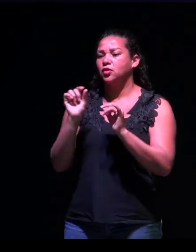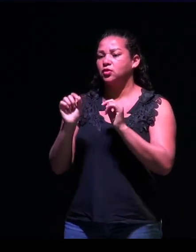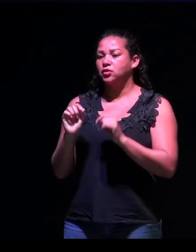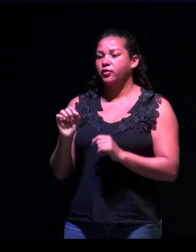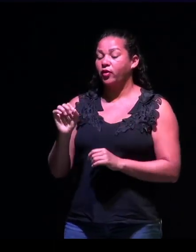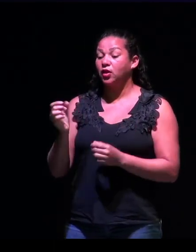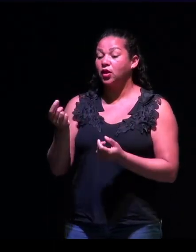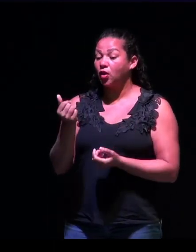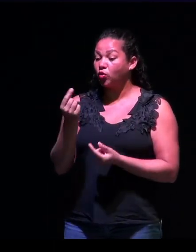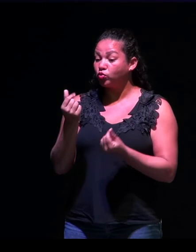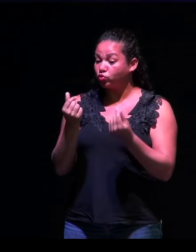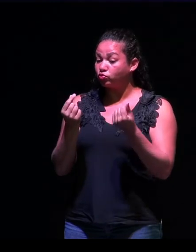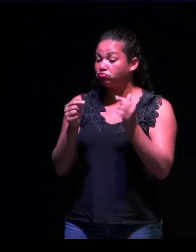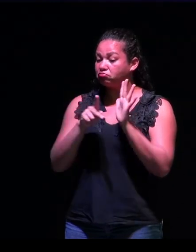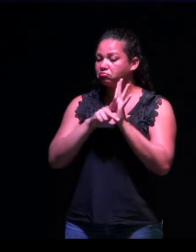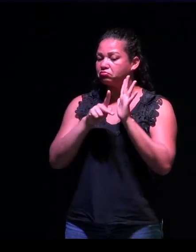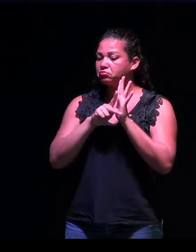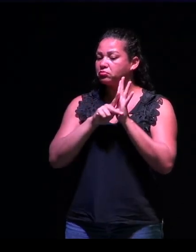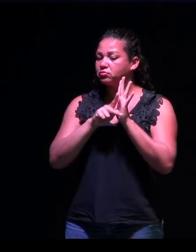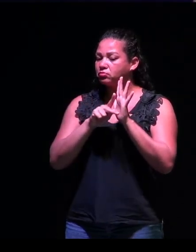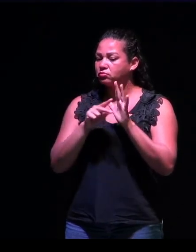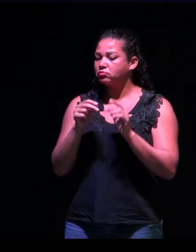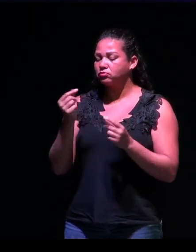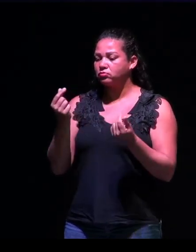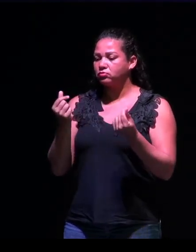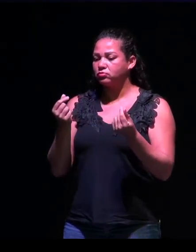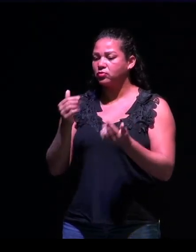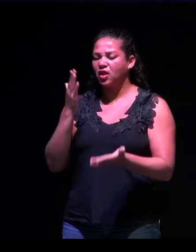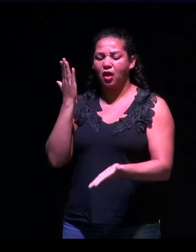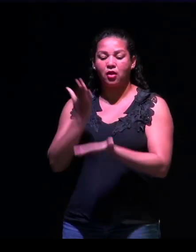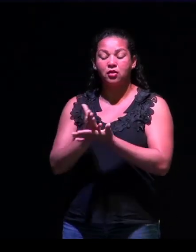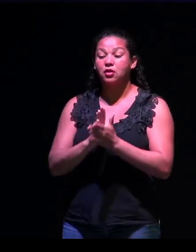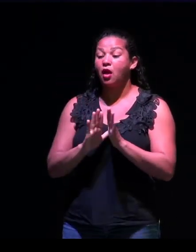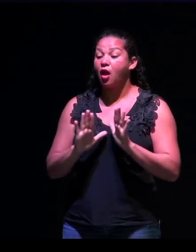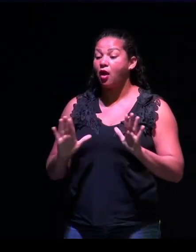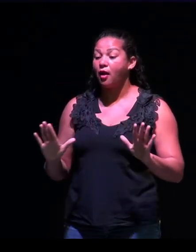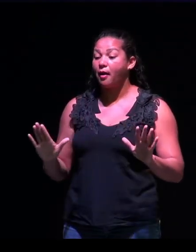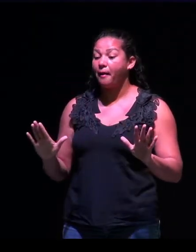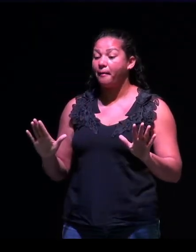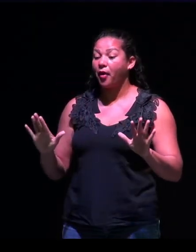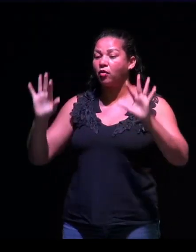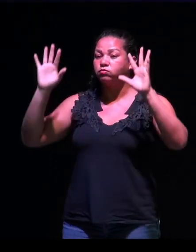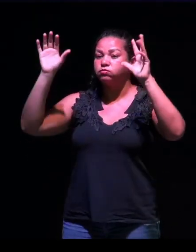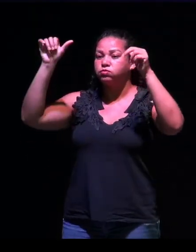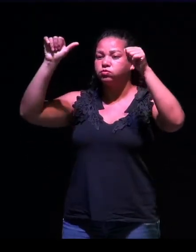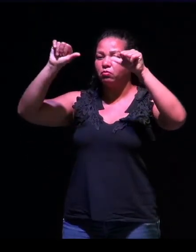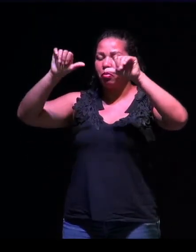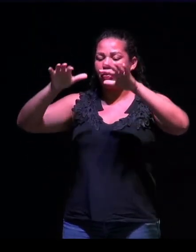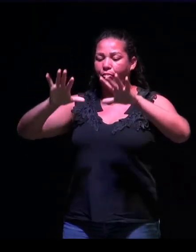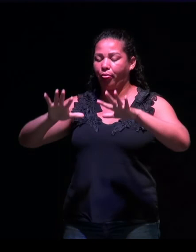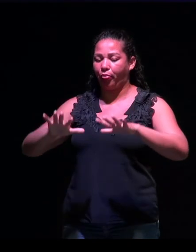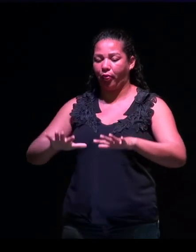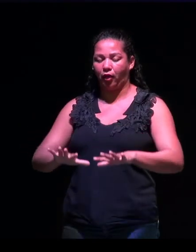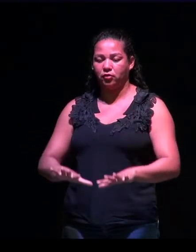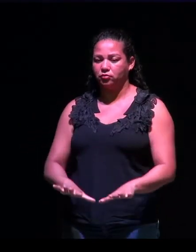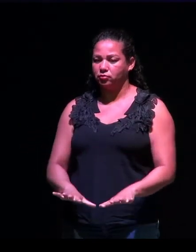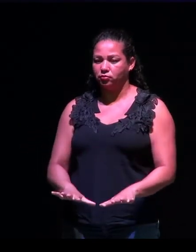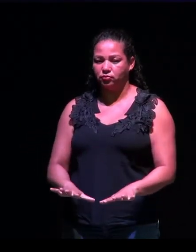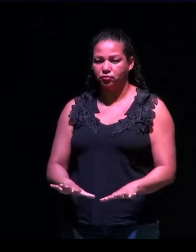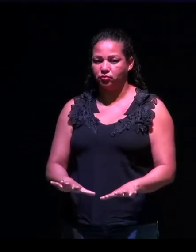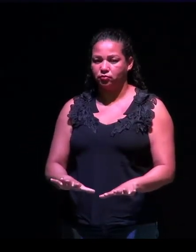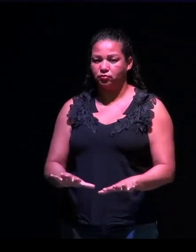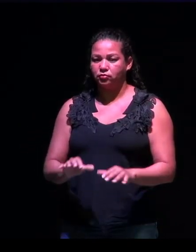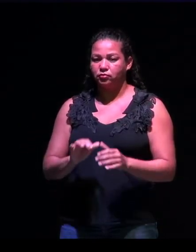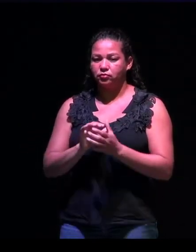virtual. Uma das coisas que ele vai fazer, acaba com o dinheiro, real, dólar, tudo que for dinheiro vai, espécie,